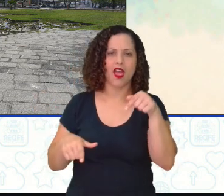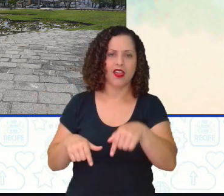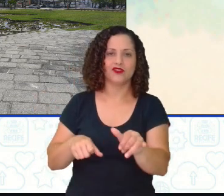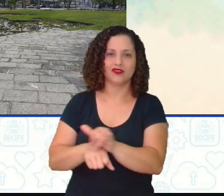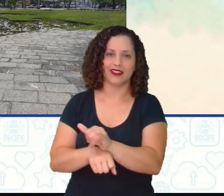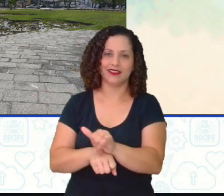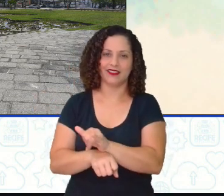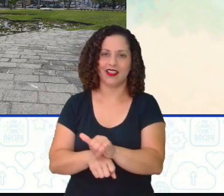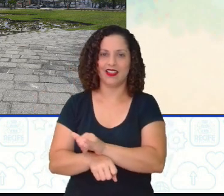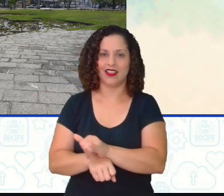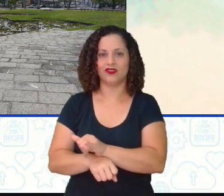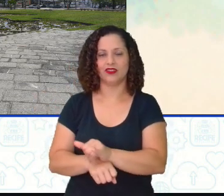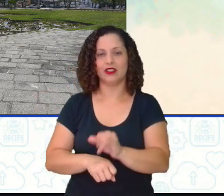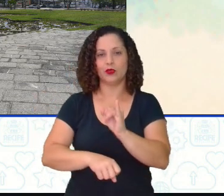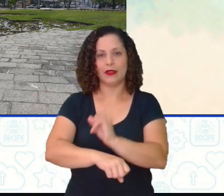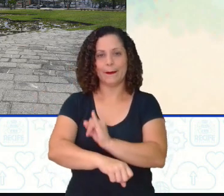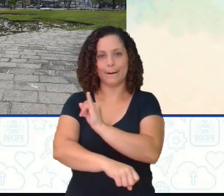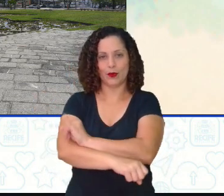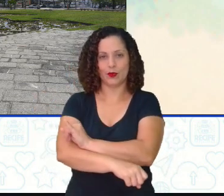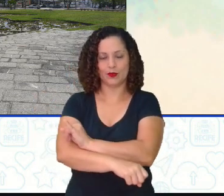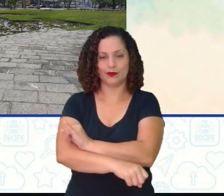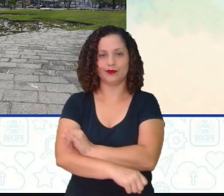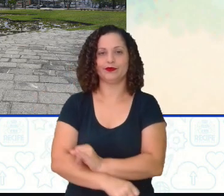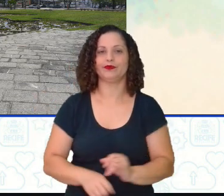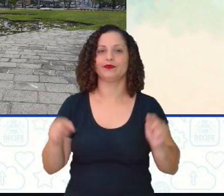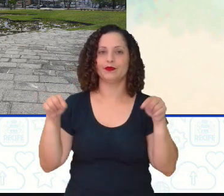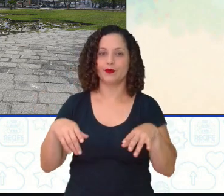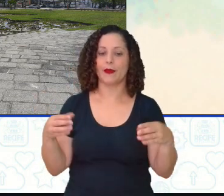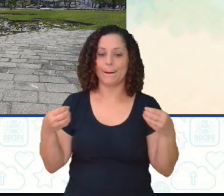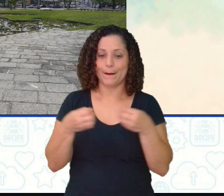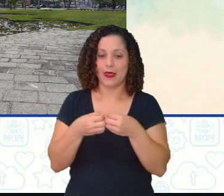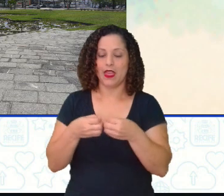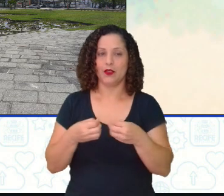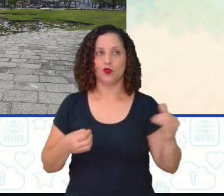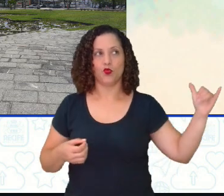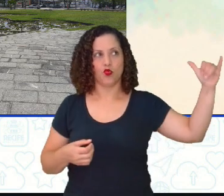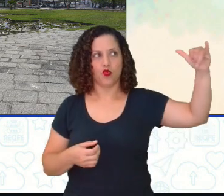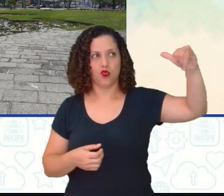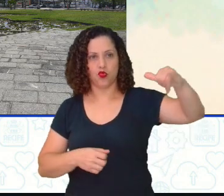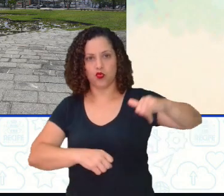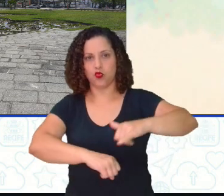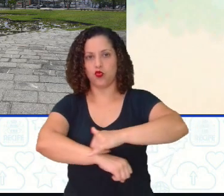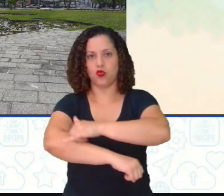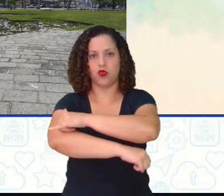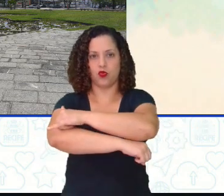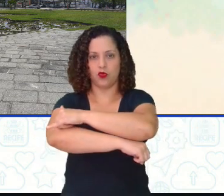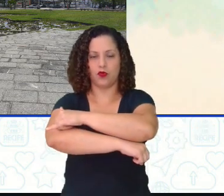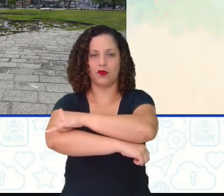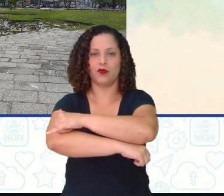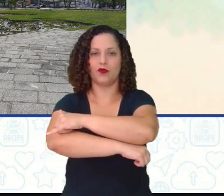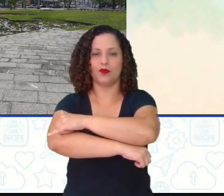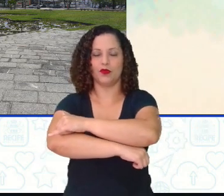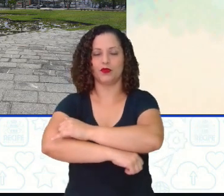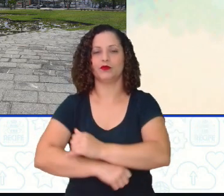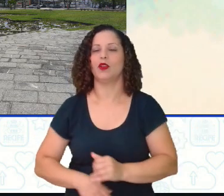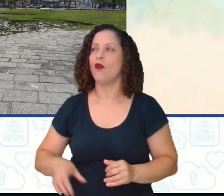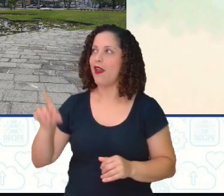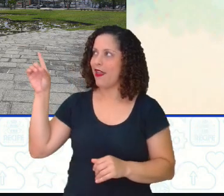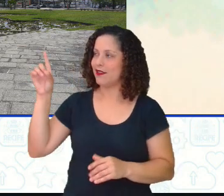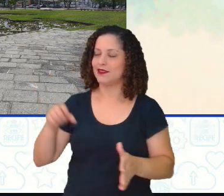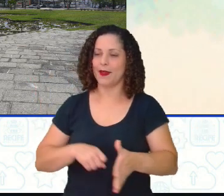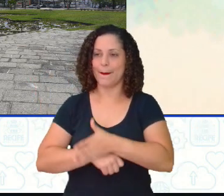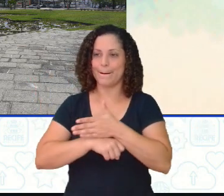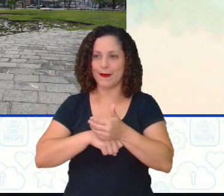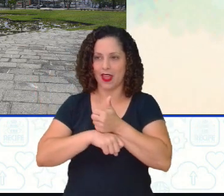no bairro do Ibura, ao lado do Aeroporto Internacional dos Guararapes, na Avenida Mascarenhas de Moraes. Então, essa praça tem